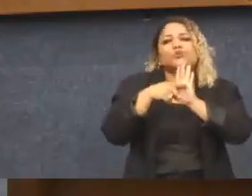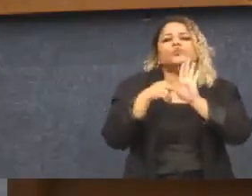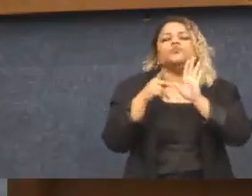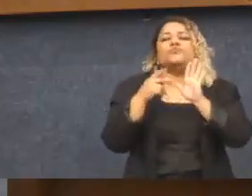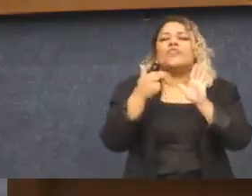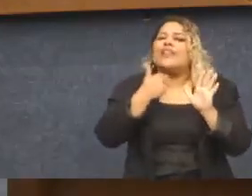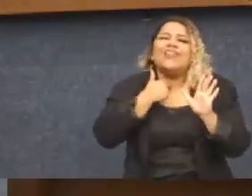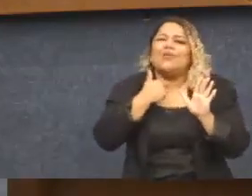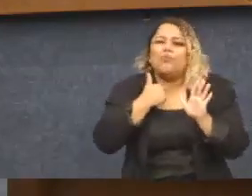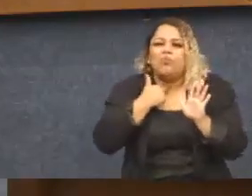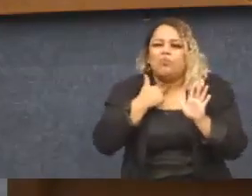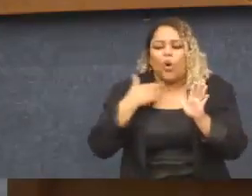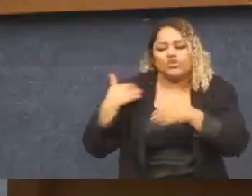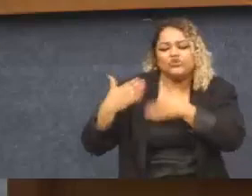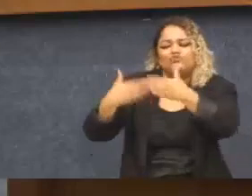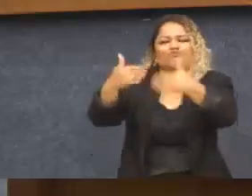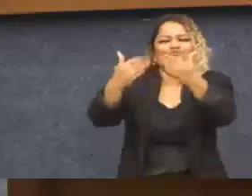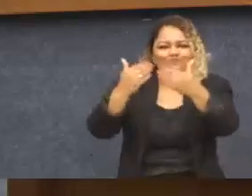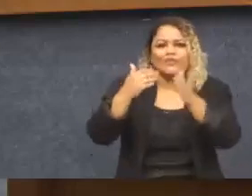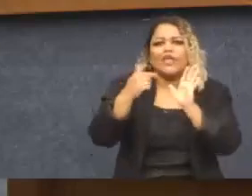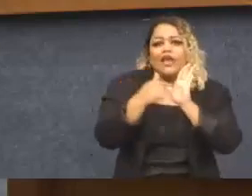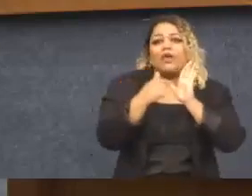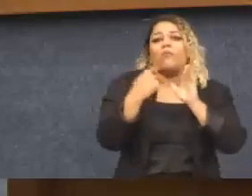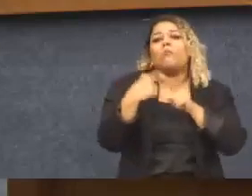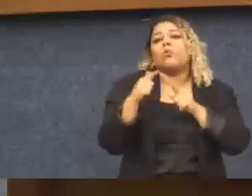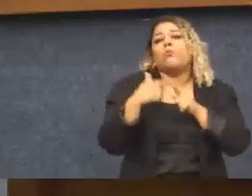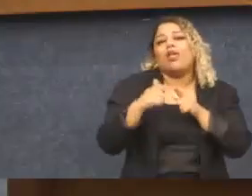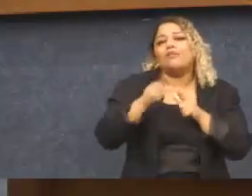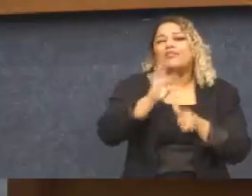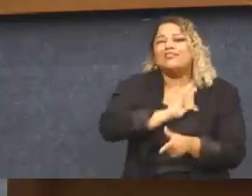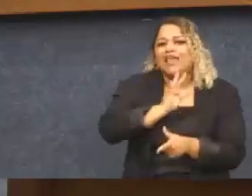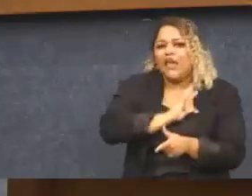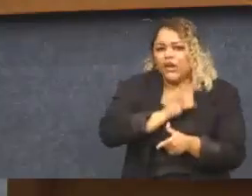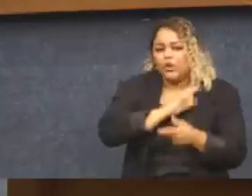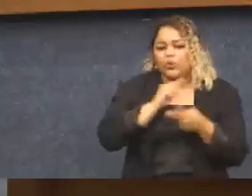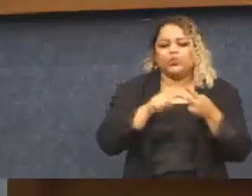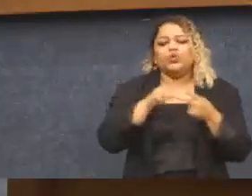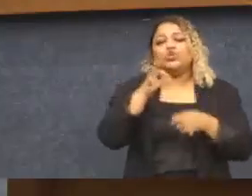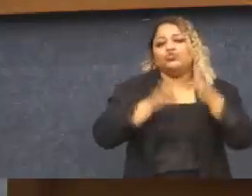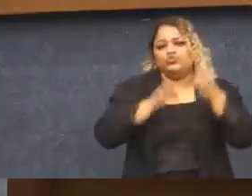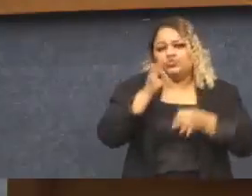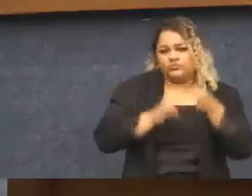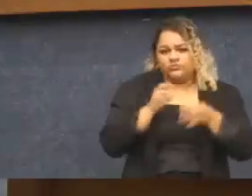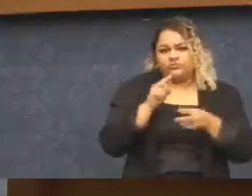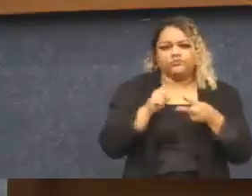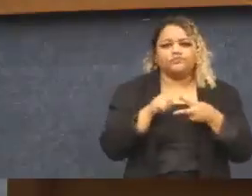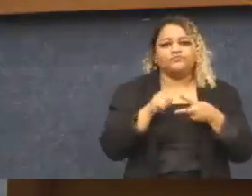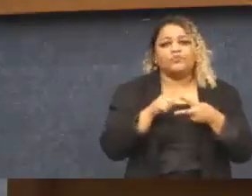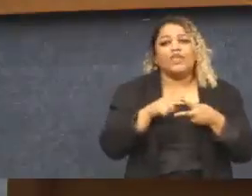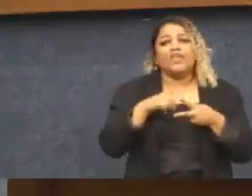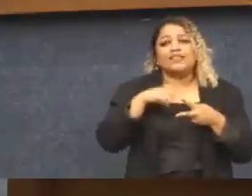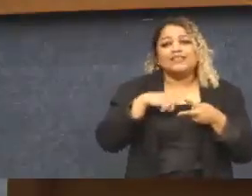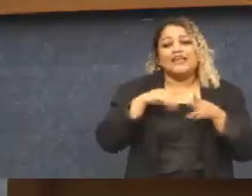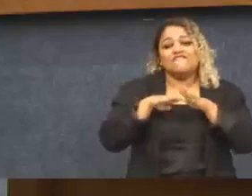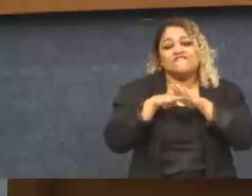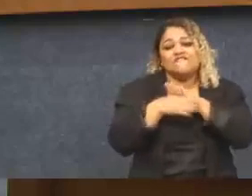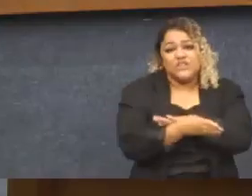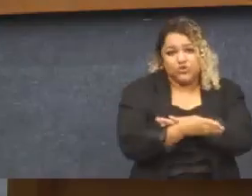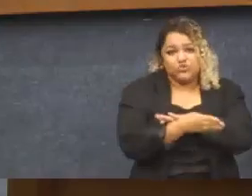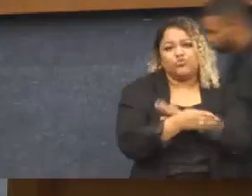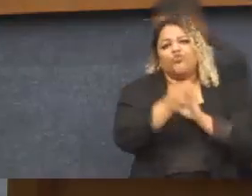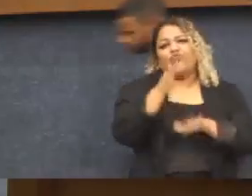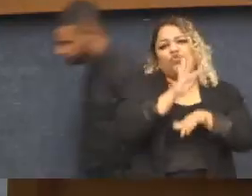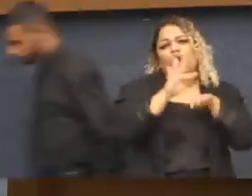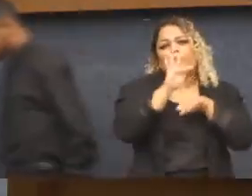não possa prosperar da forma que está. Ele tem vício de inconstitucionalidade formal, já que a Constituição Federal de